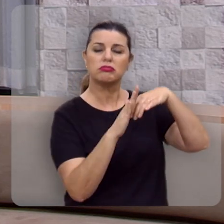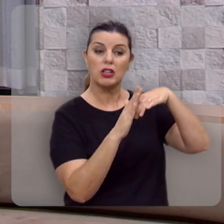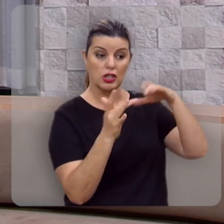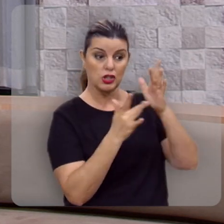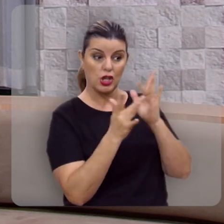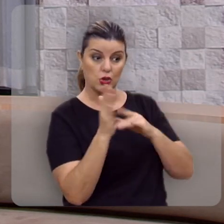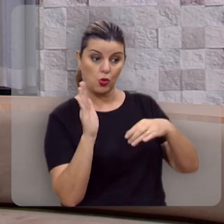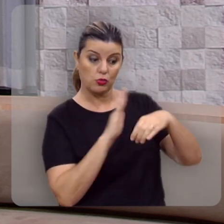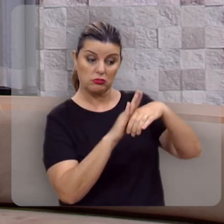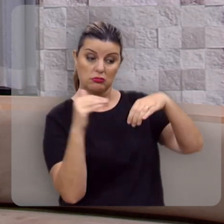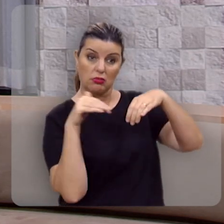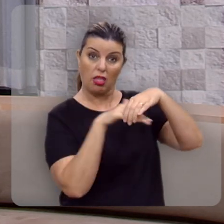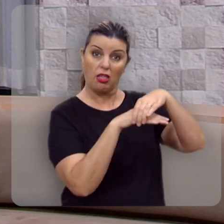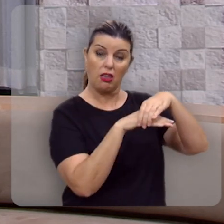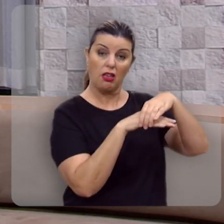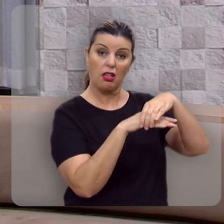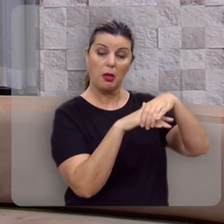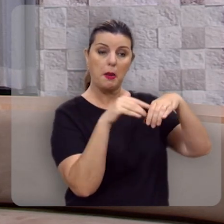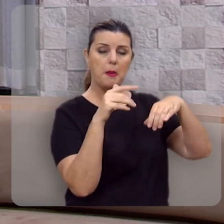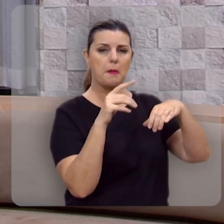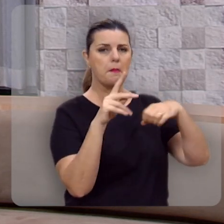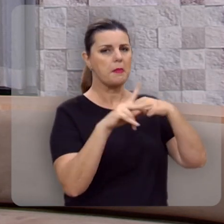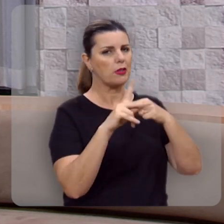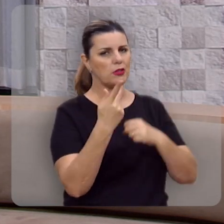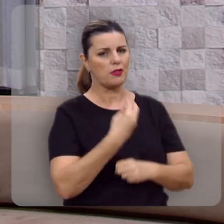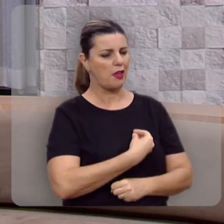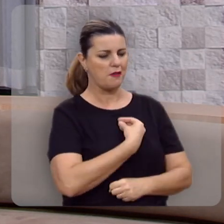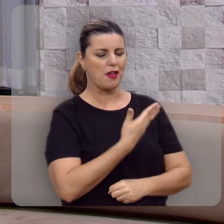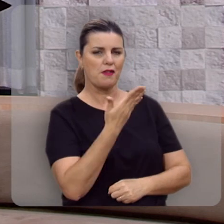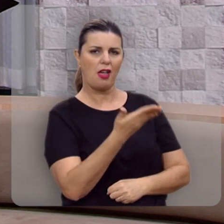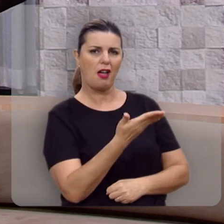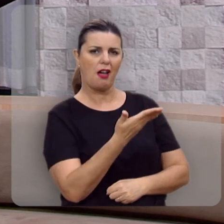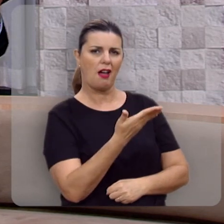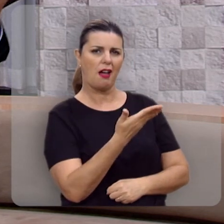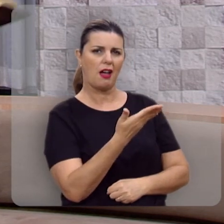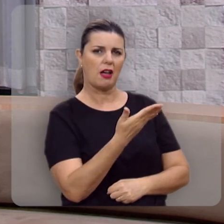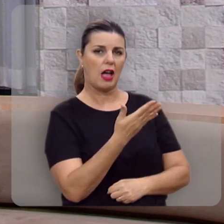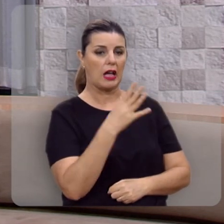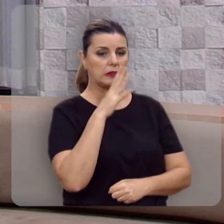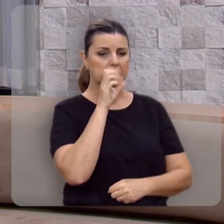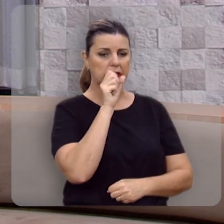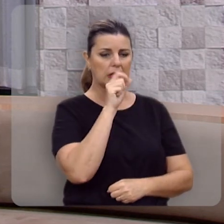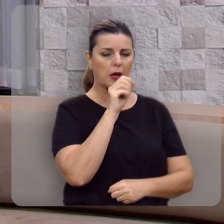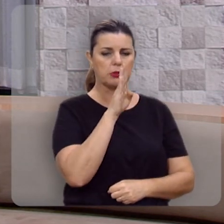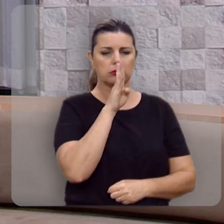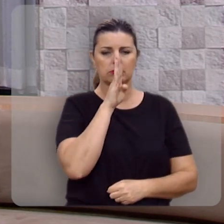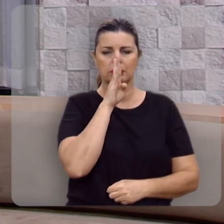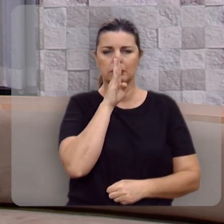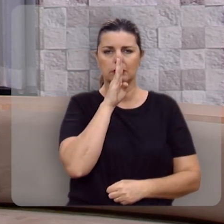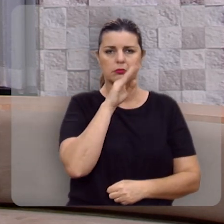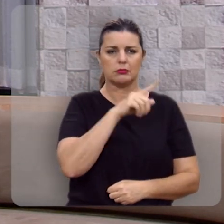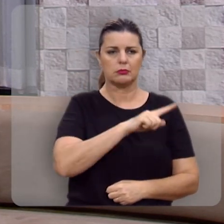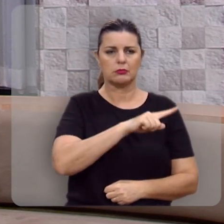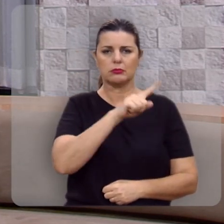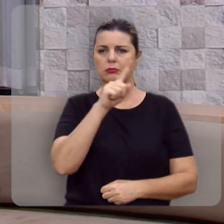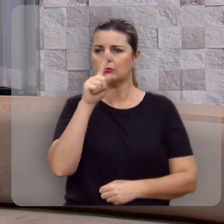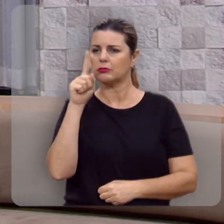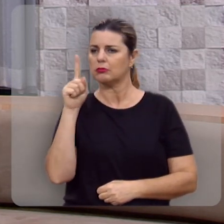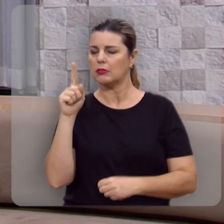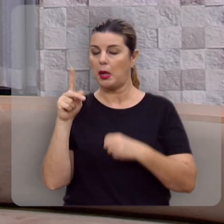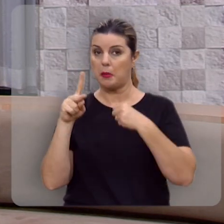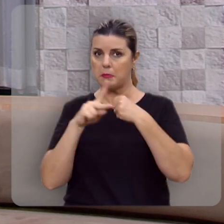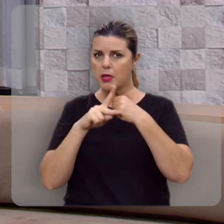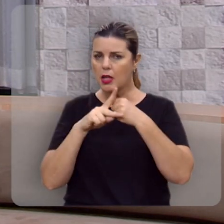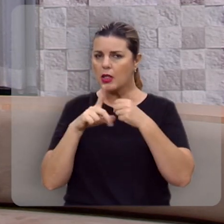Jesus é sepultado e Pedro não está lá. Passa o sábado, o silêncio da morte. Pedro está trancado com medo